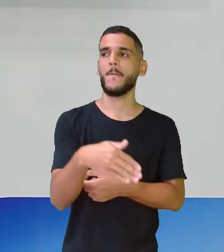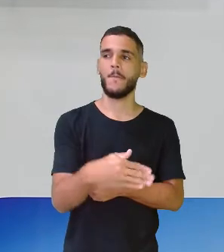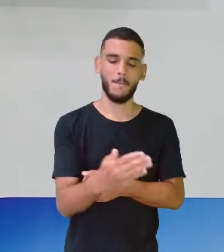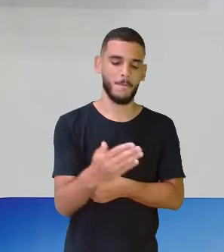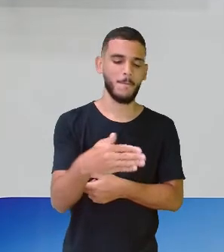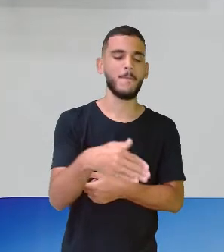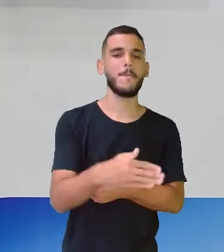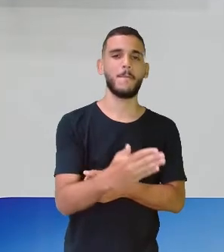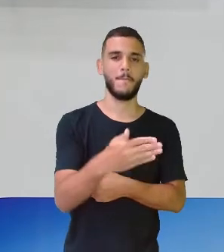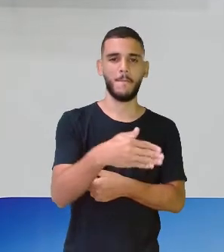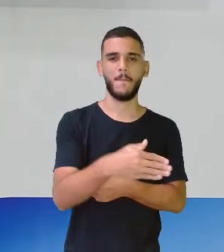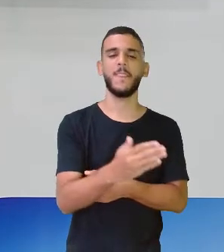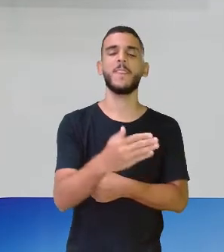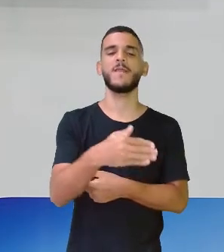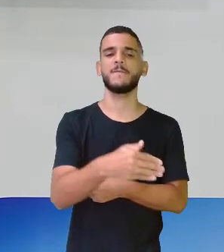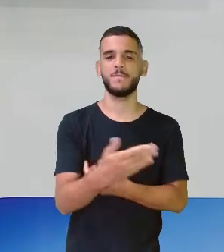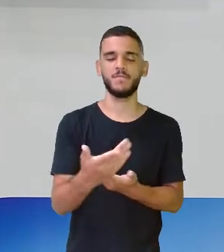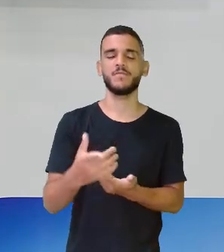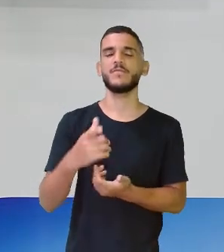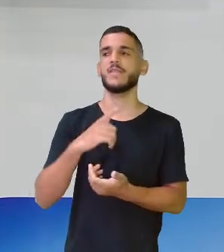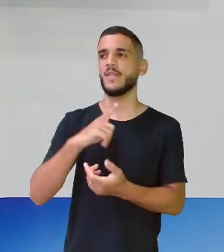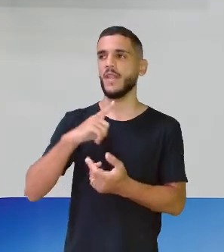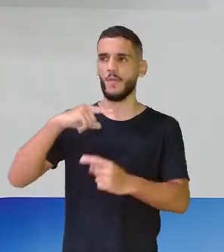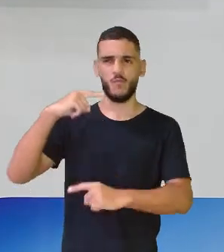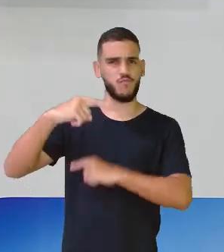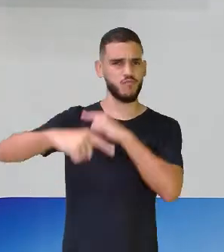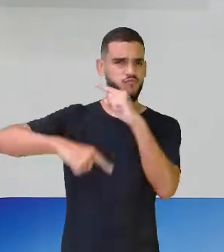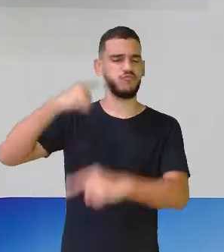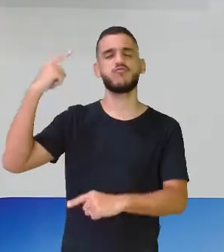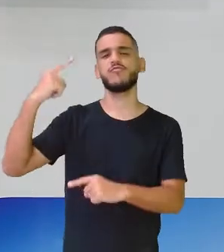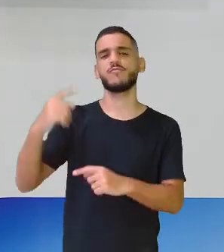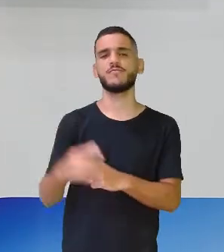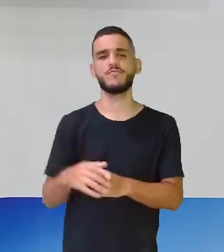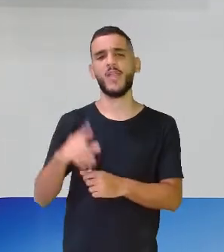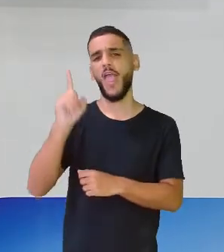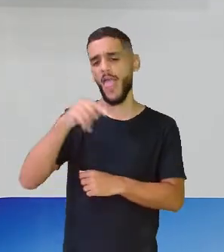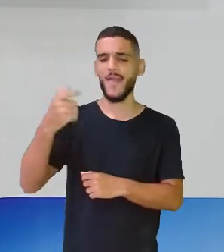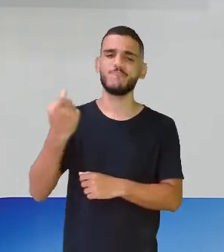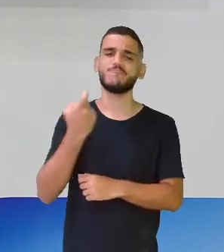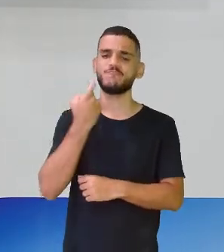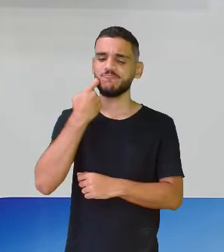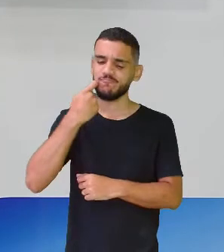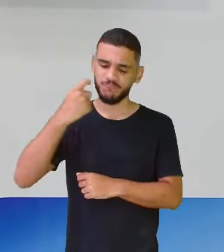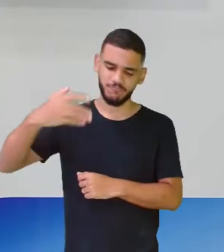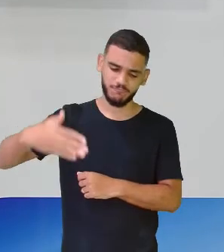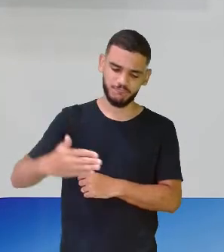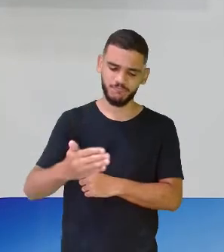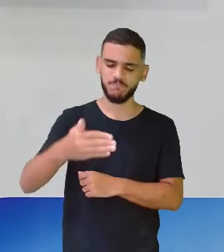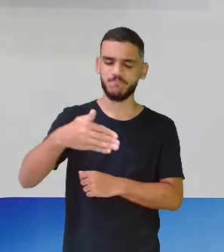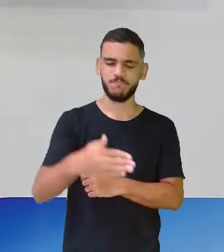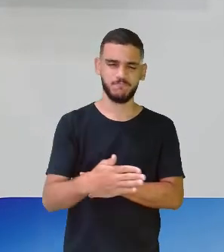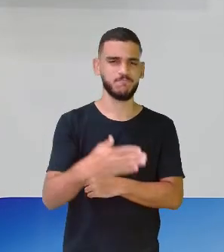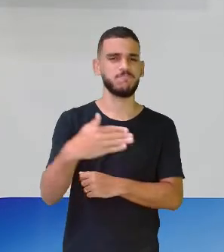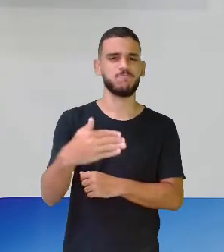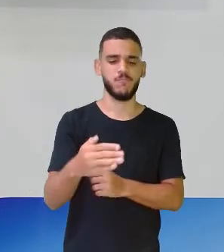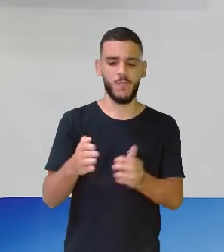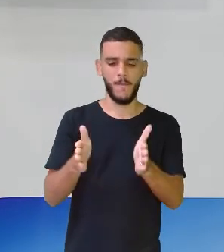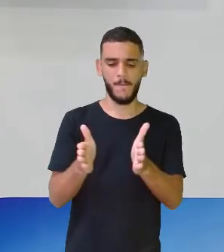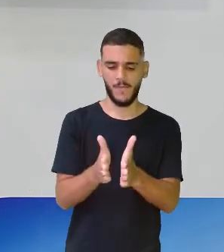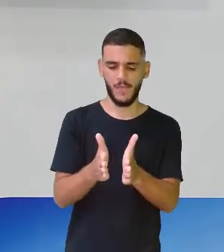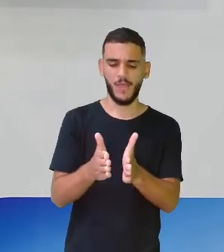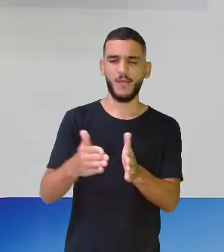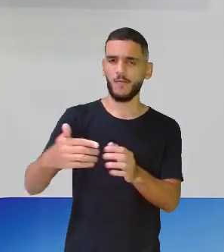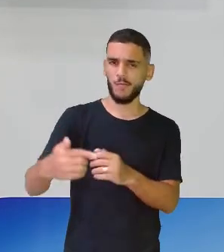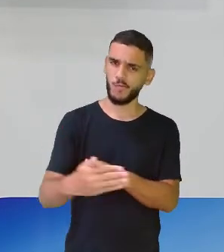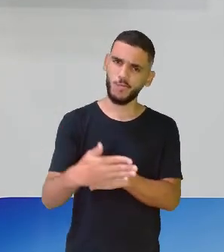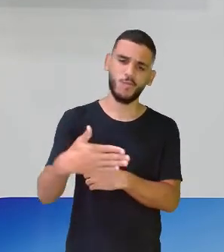se transformou em tantas coisas durante a história, né? Ele era um peixe que primeiro era peixinho, e depois ficou peixão,